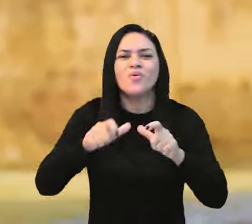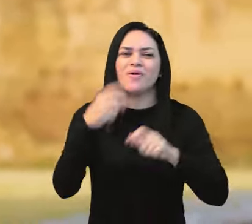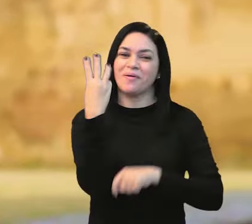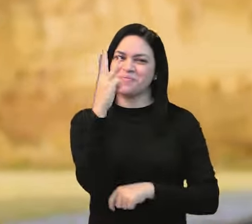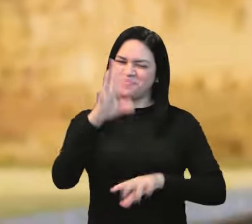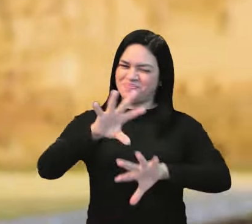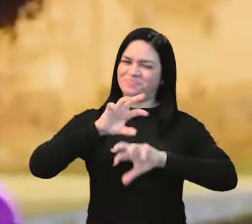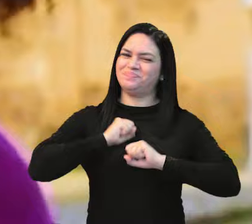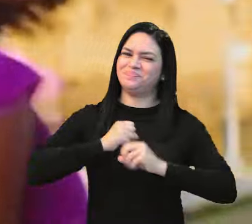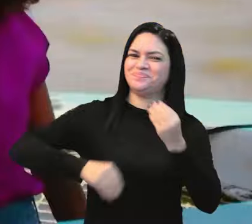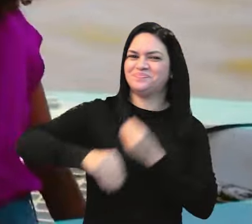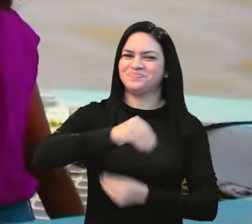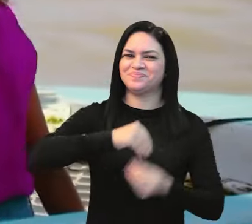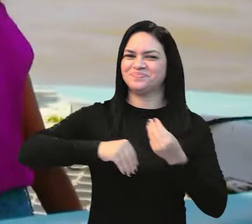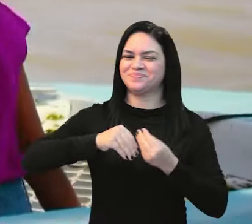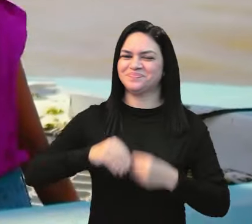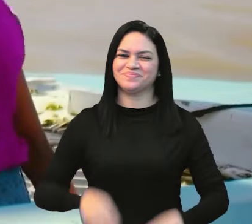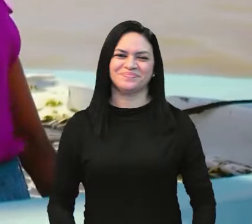para se emaranhar.